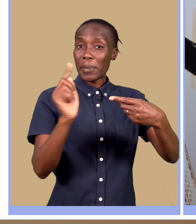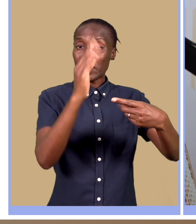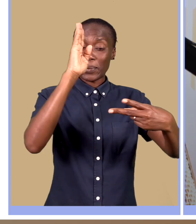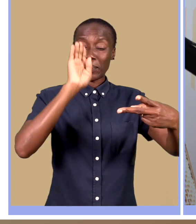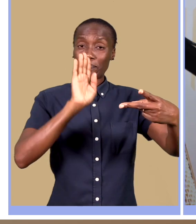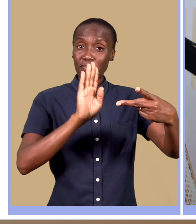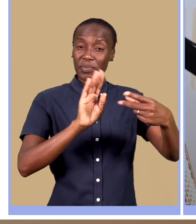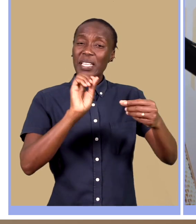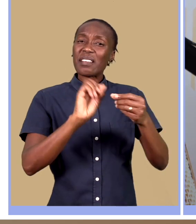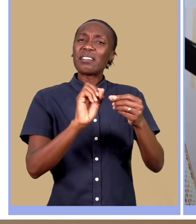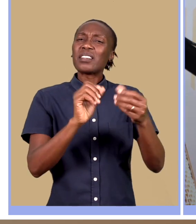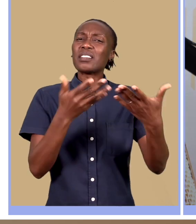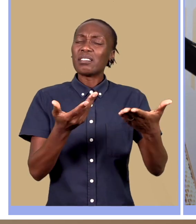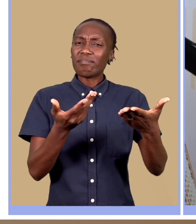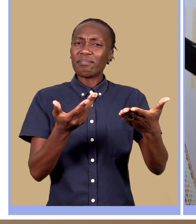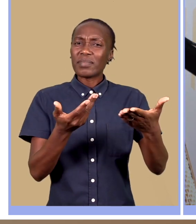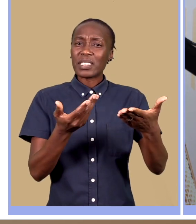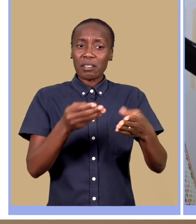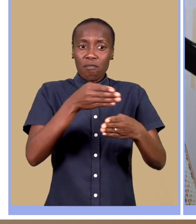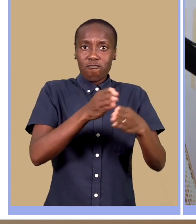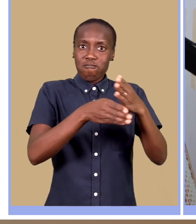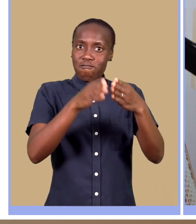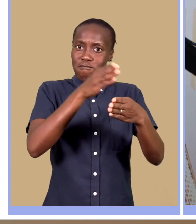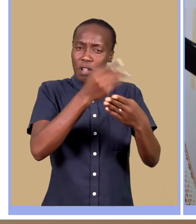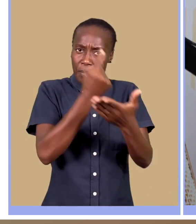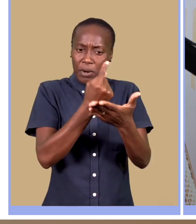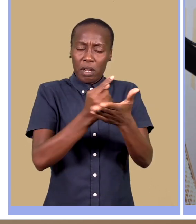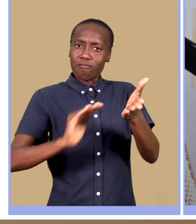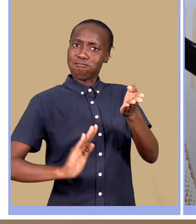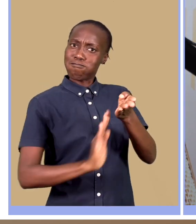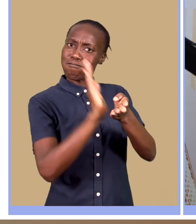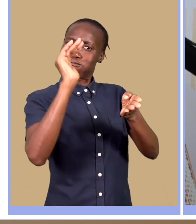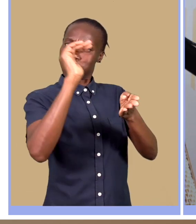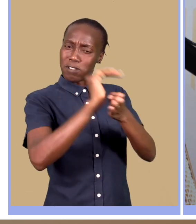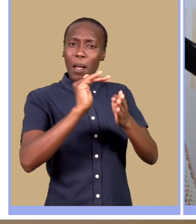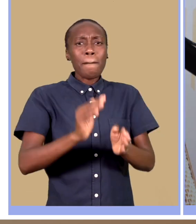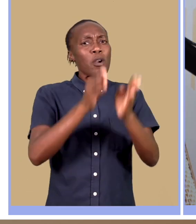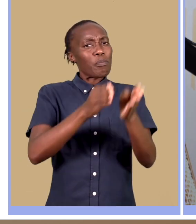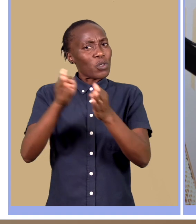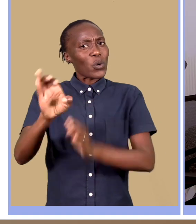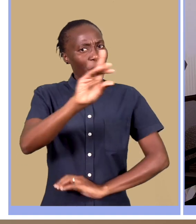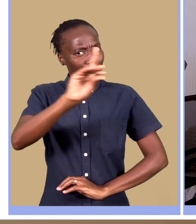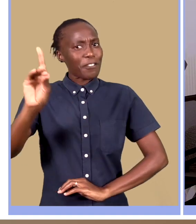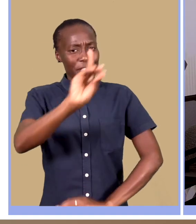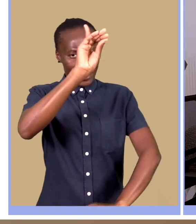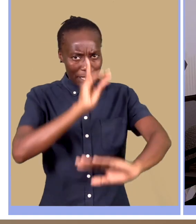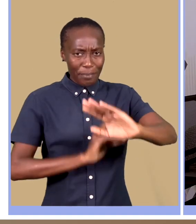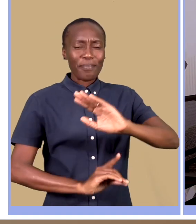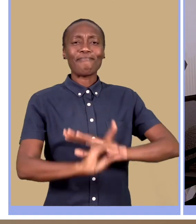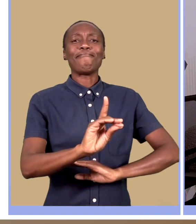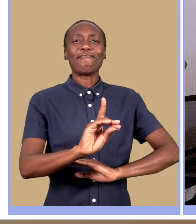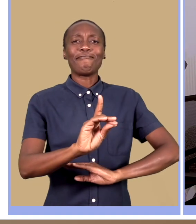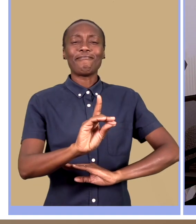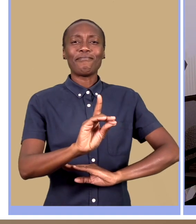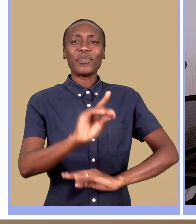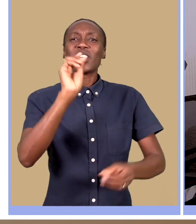seja, adequar a infraestrutura acadêmica a todas as pessoas com deficiência.